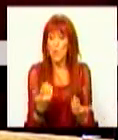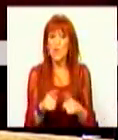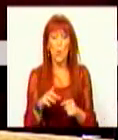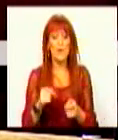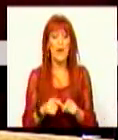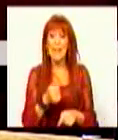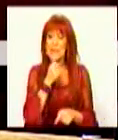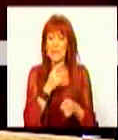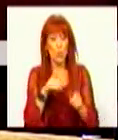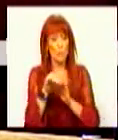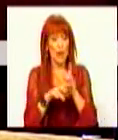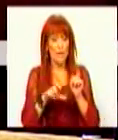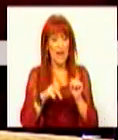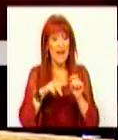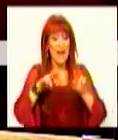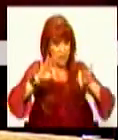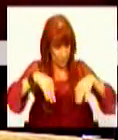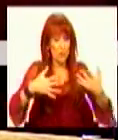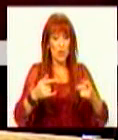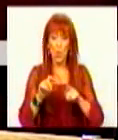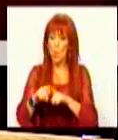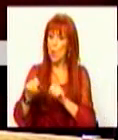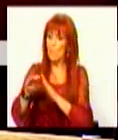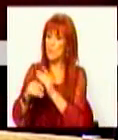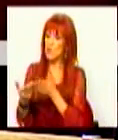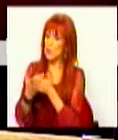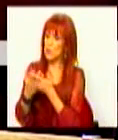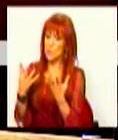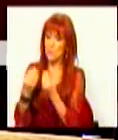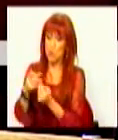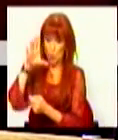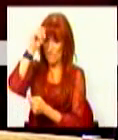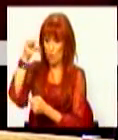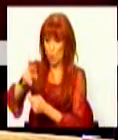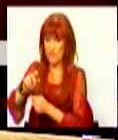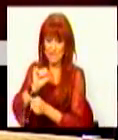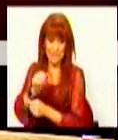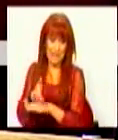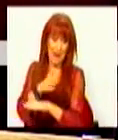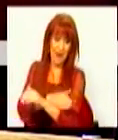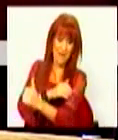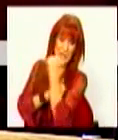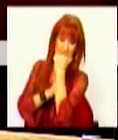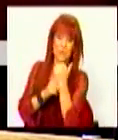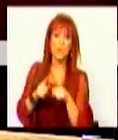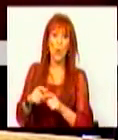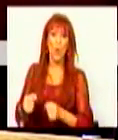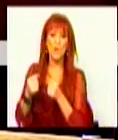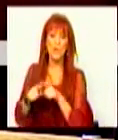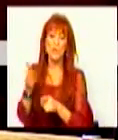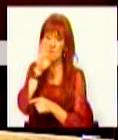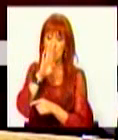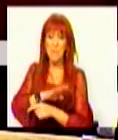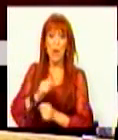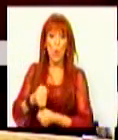terem terminado o programa do CREN, no fundo com o programa que foi negociado pelo Governo anterior ao vosso, que conseguiram essa